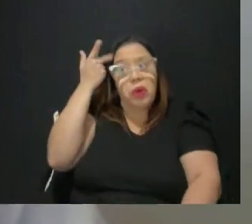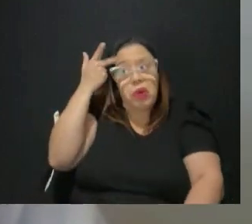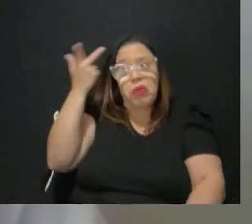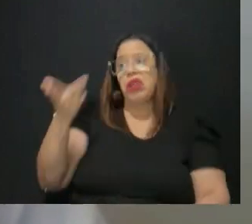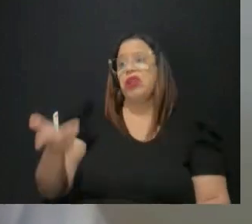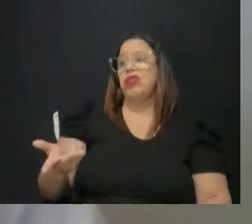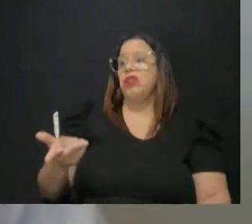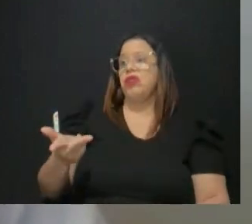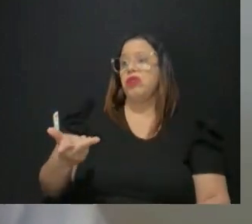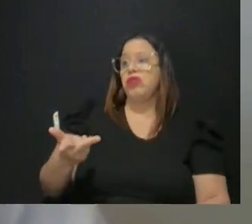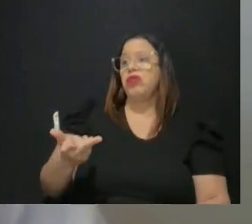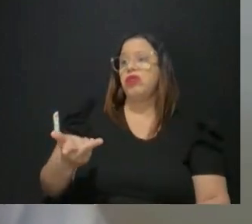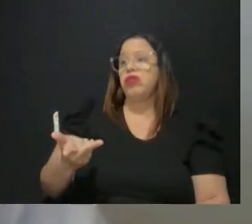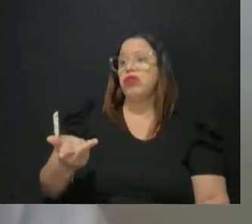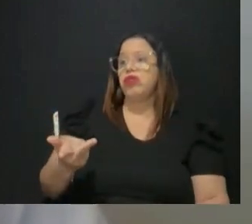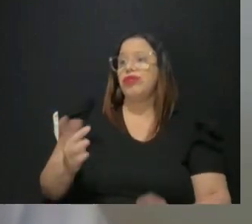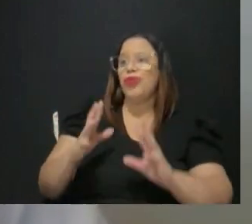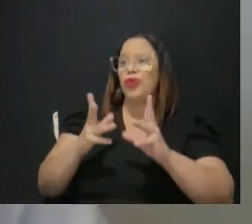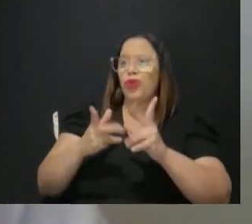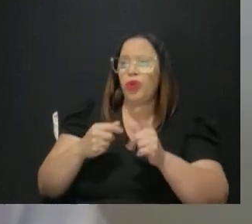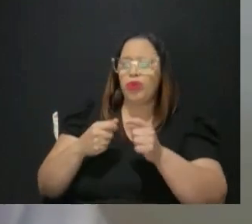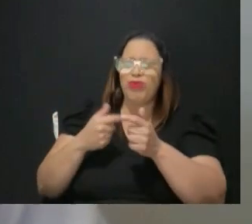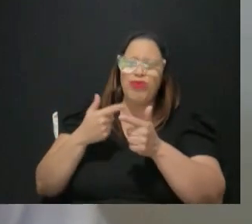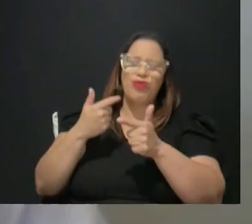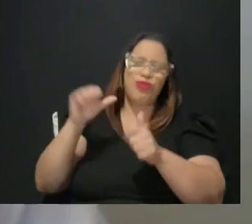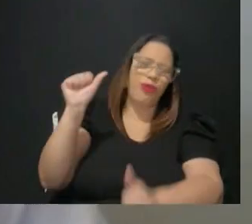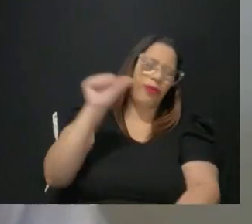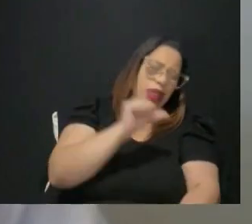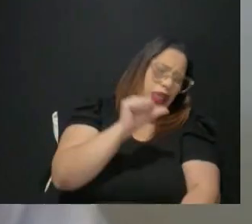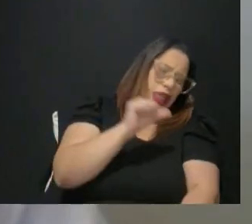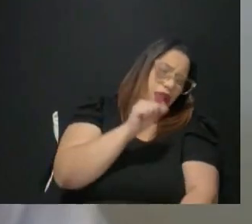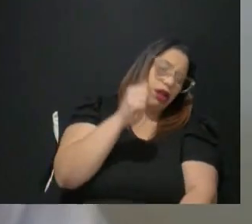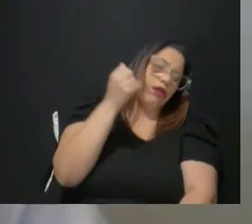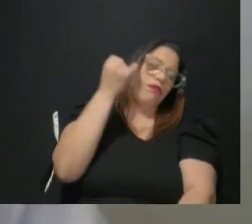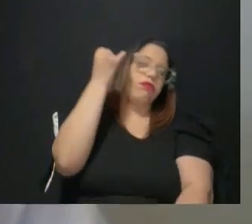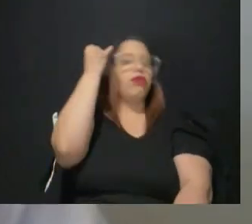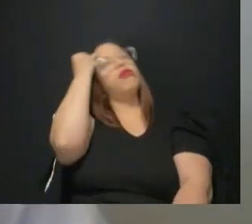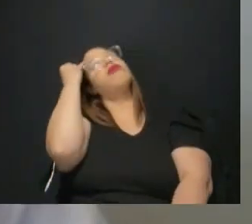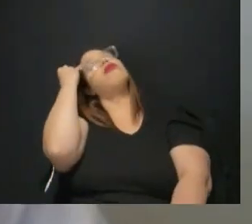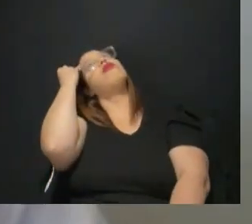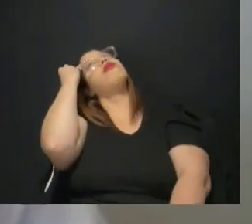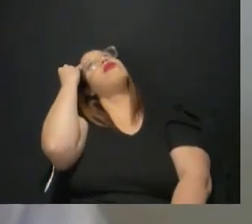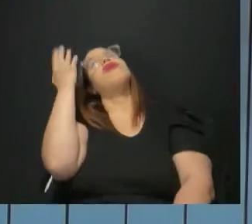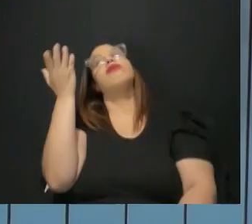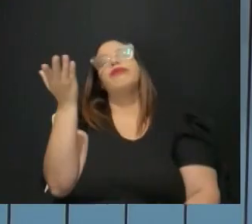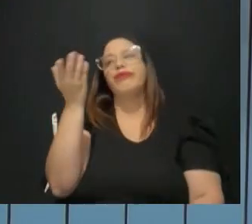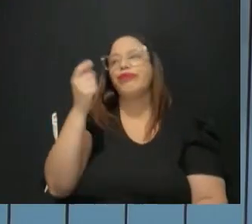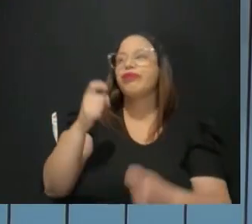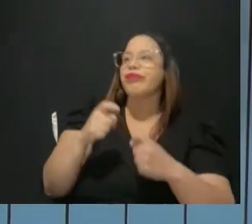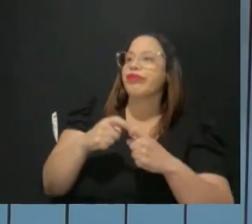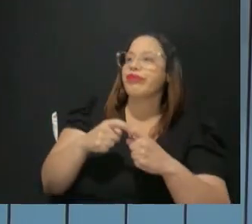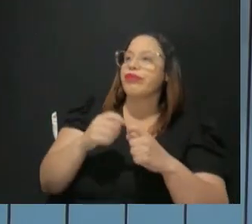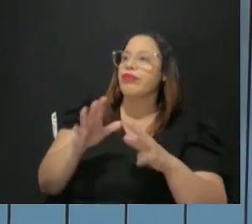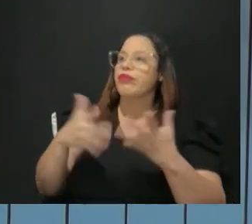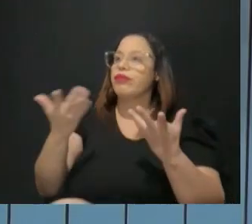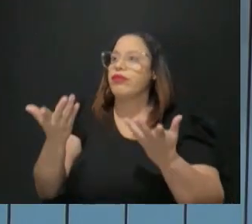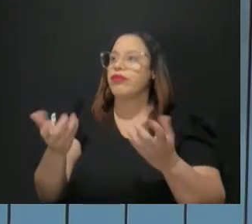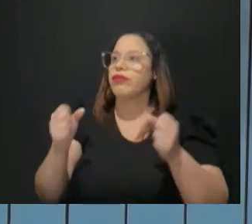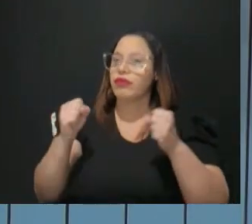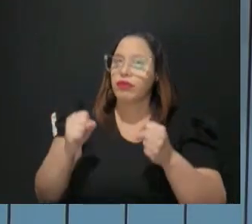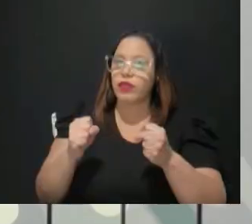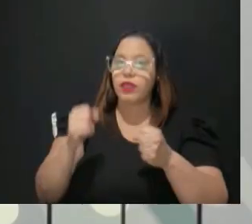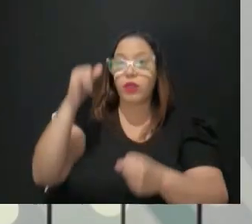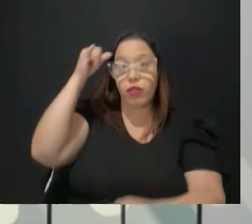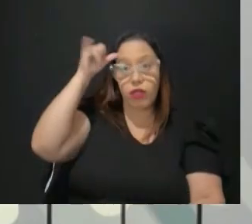né? Então, isso tudo também agravou essa situação do sedentarismo. Doutor, como que a gente